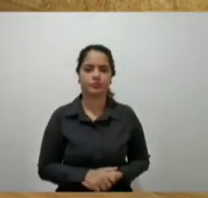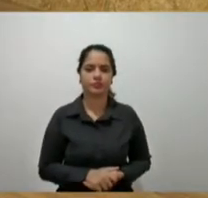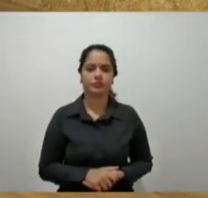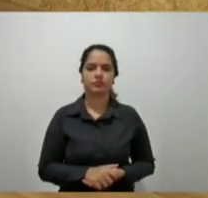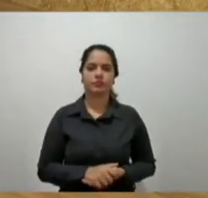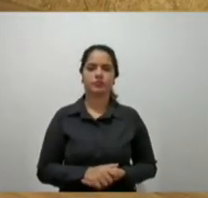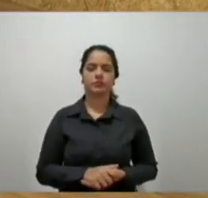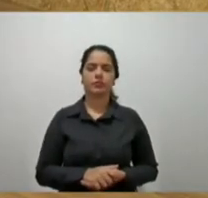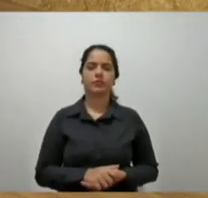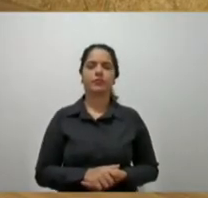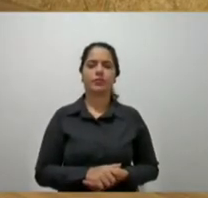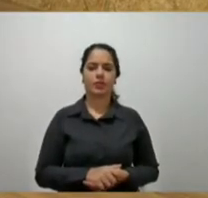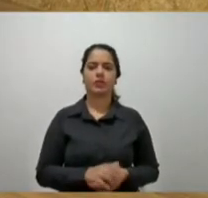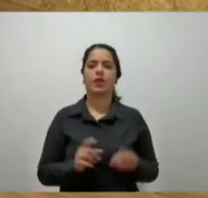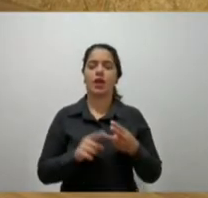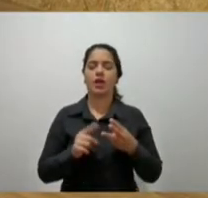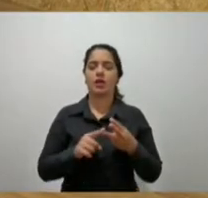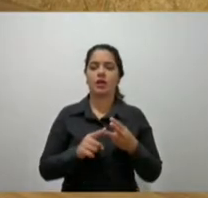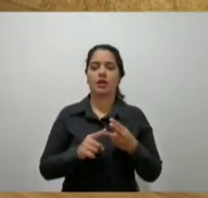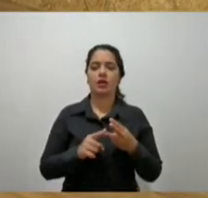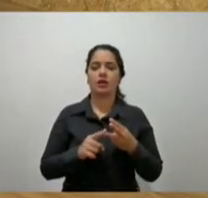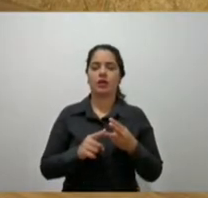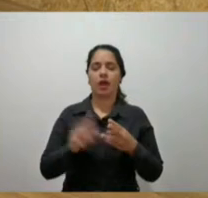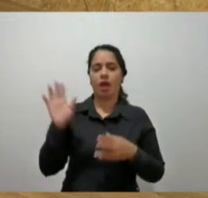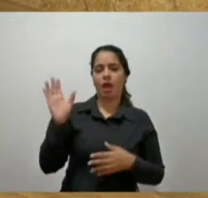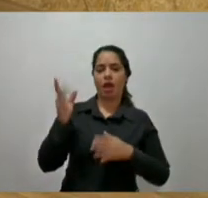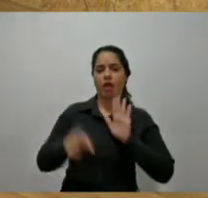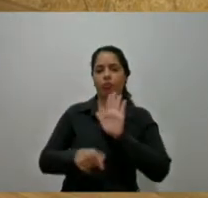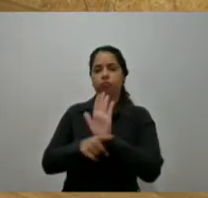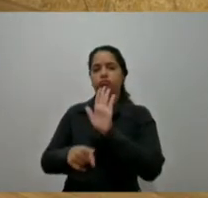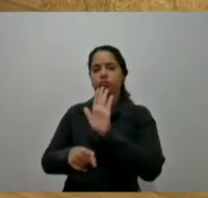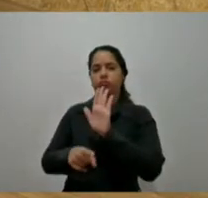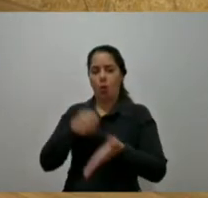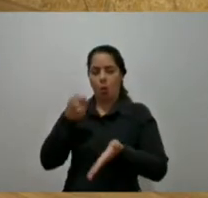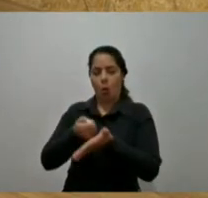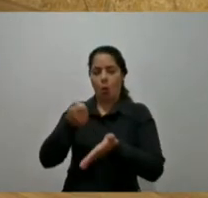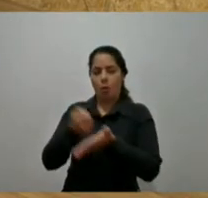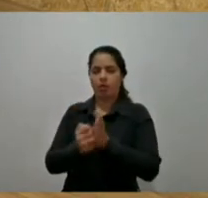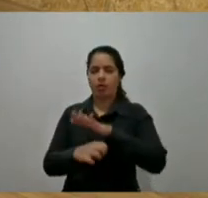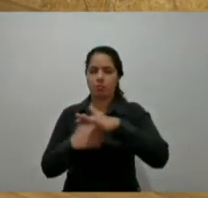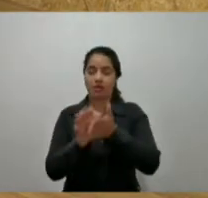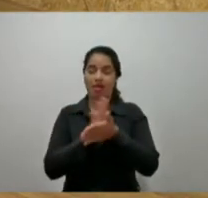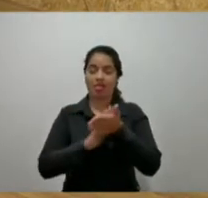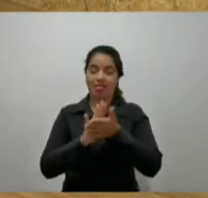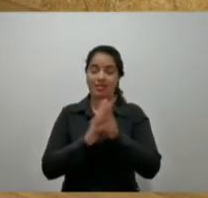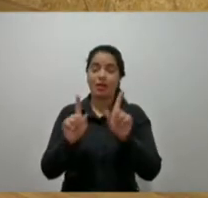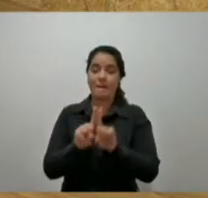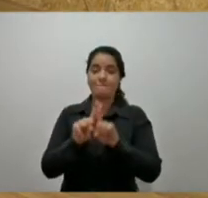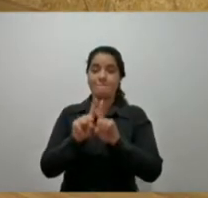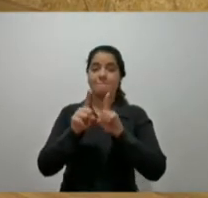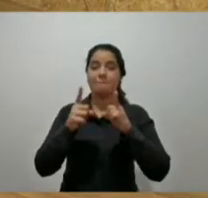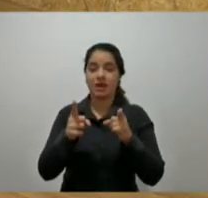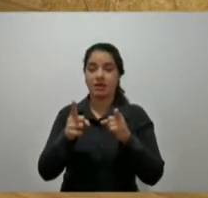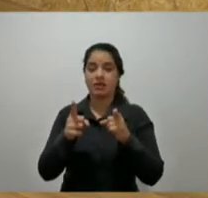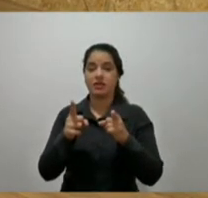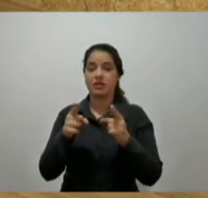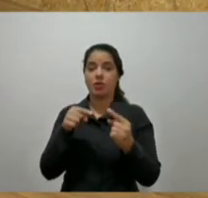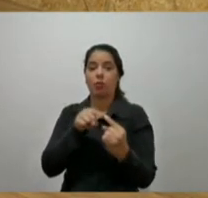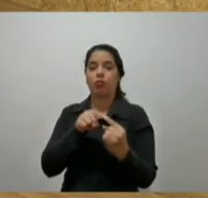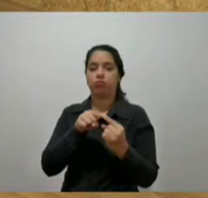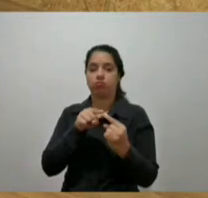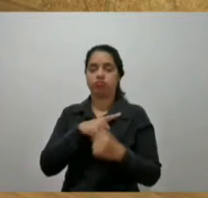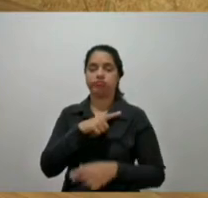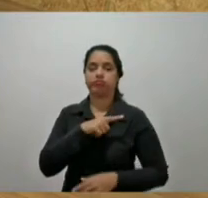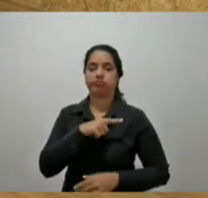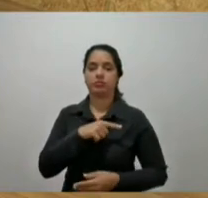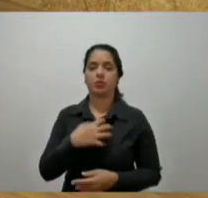não intervém no mercado necessariamente, você não obriga as empresas a nada, mas você cria um grande incentivo. E, por último, isso